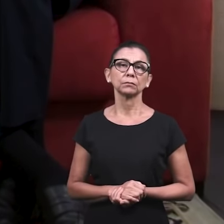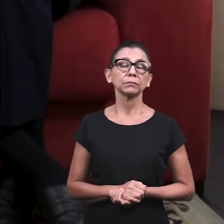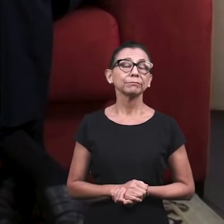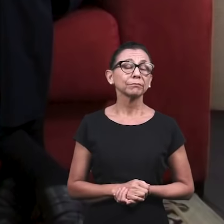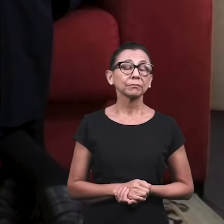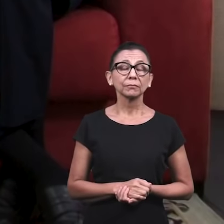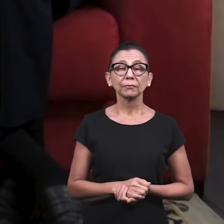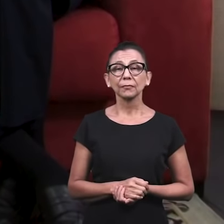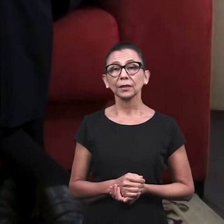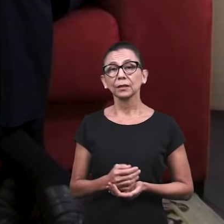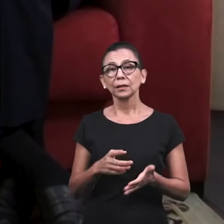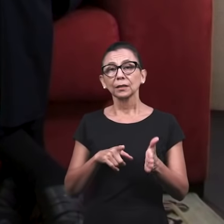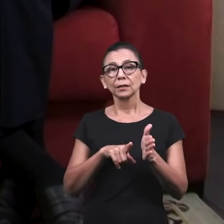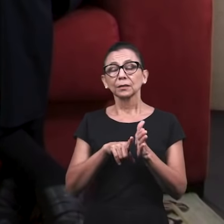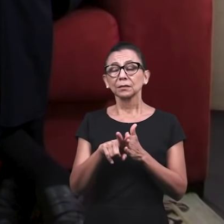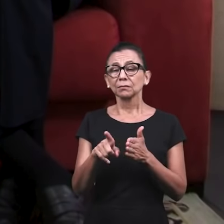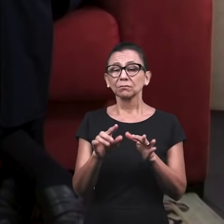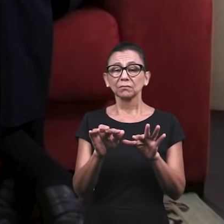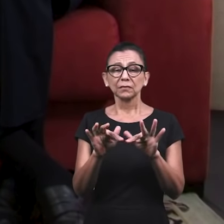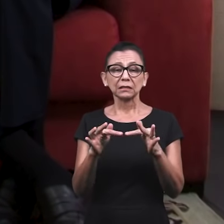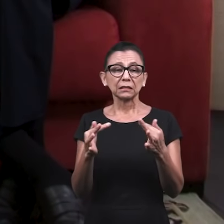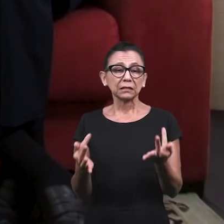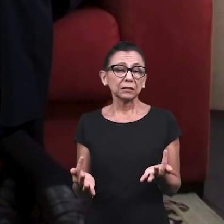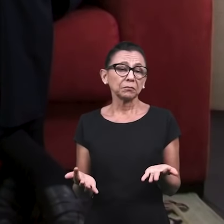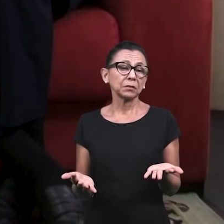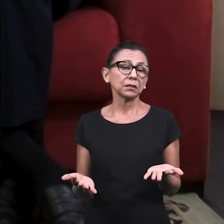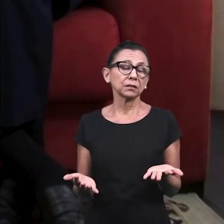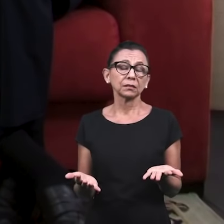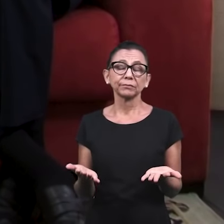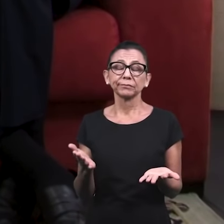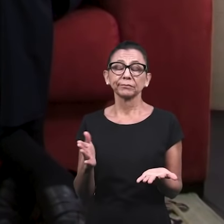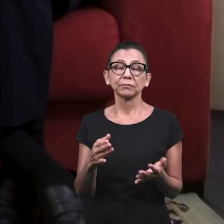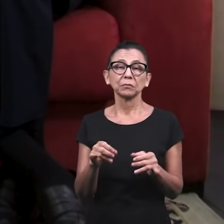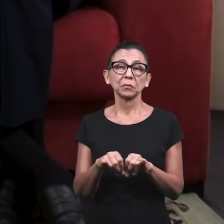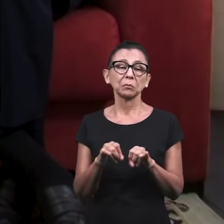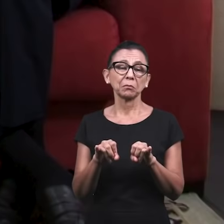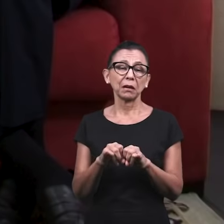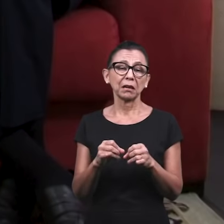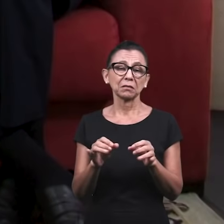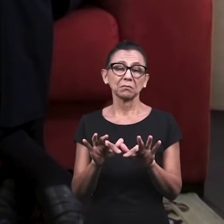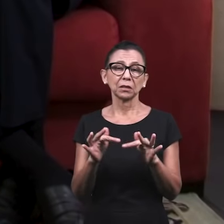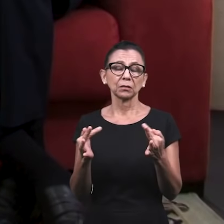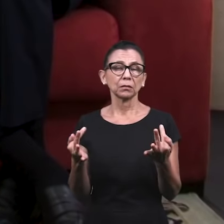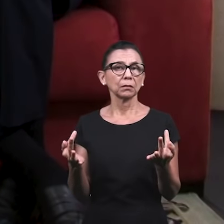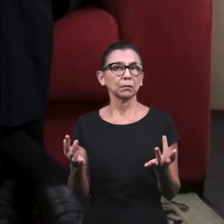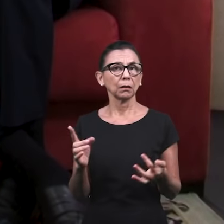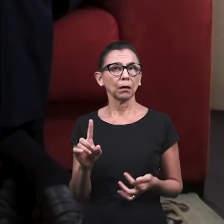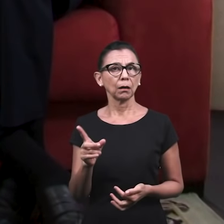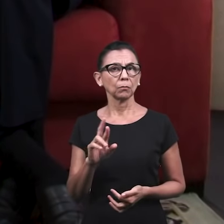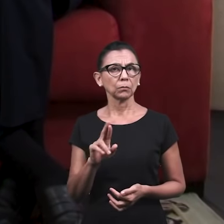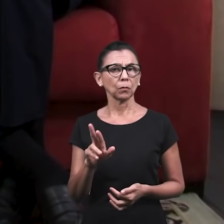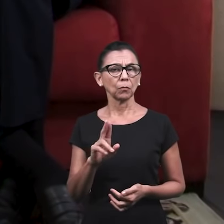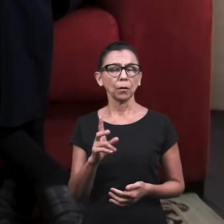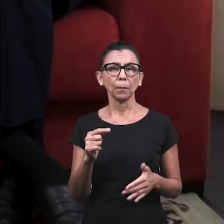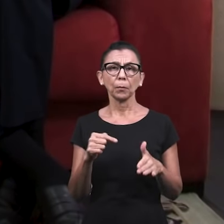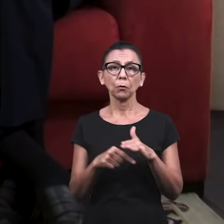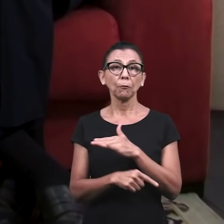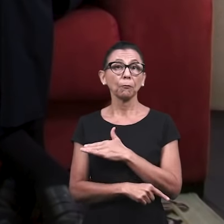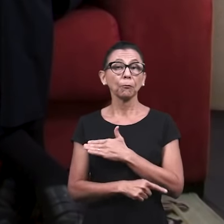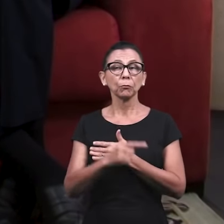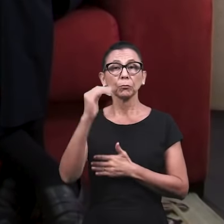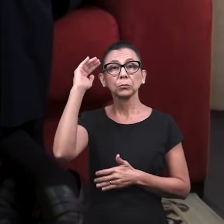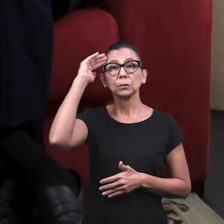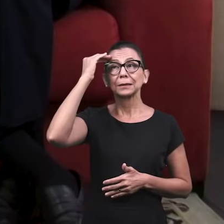algo tão simples, e alguns até pensando que poderia ser superficial, nos leva a uma profundidade de alcance,